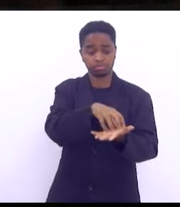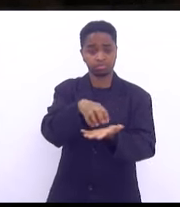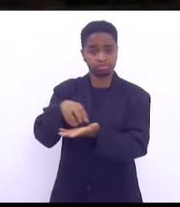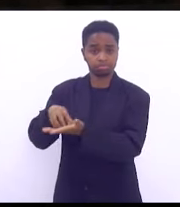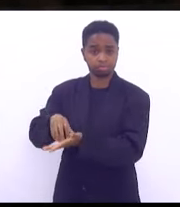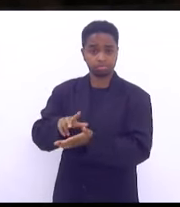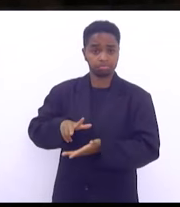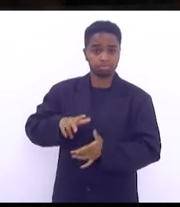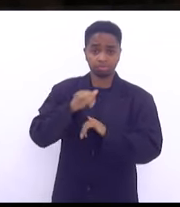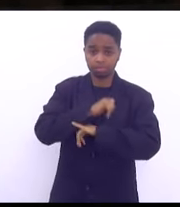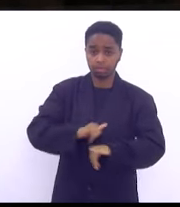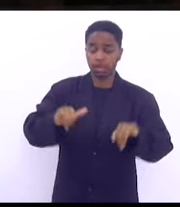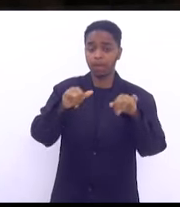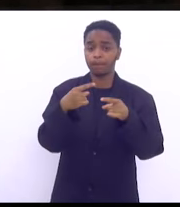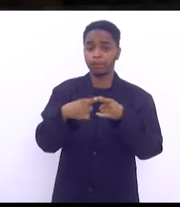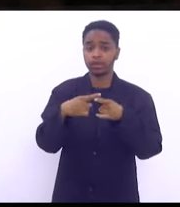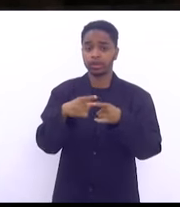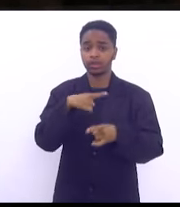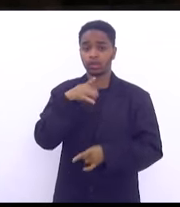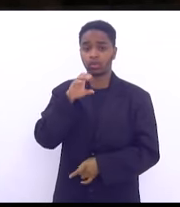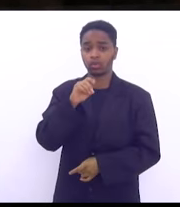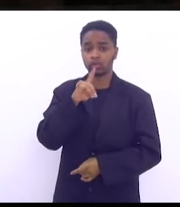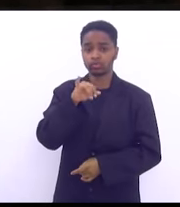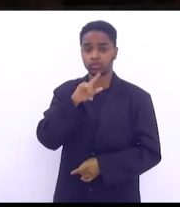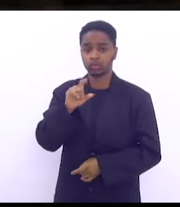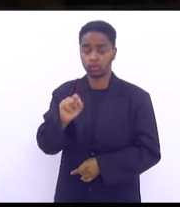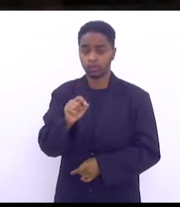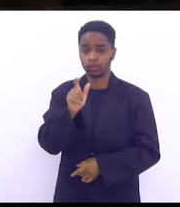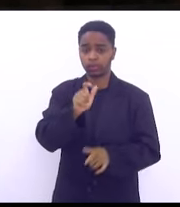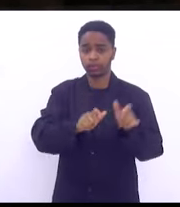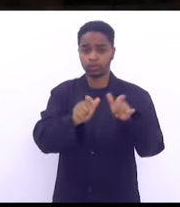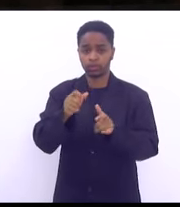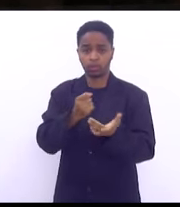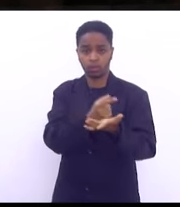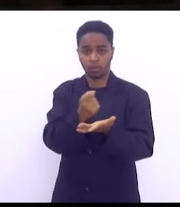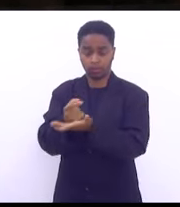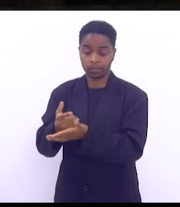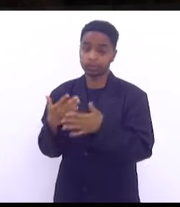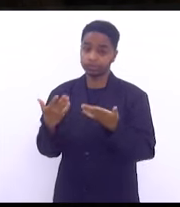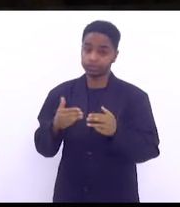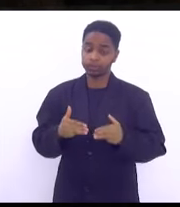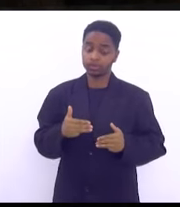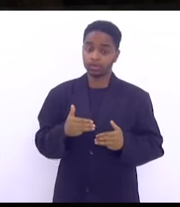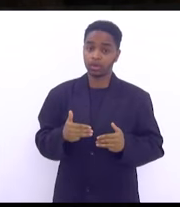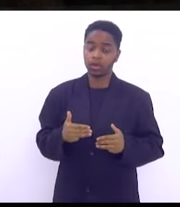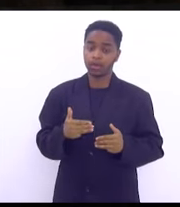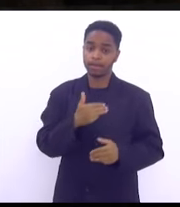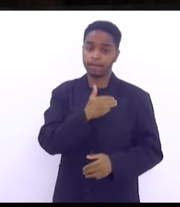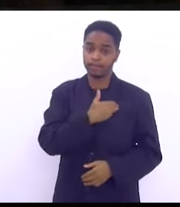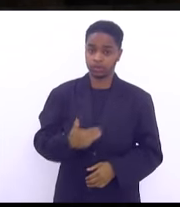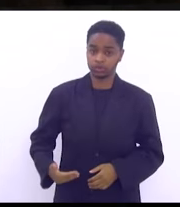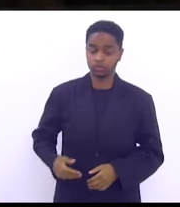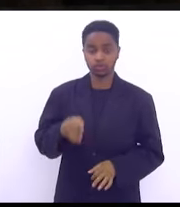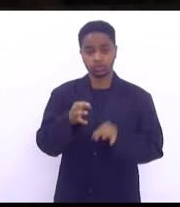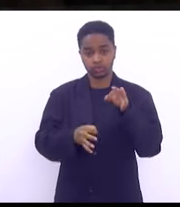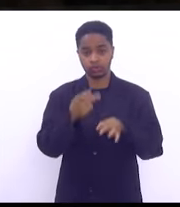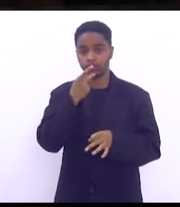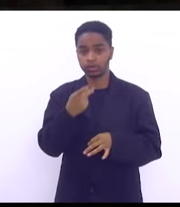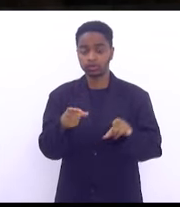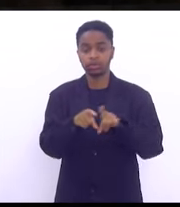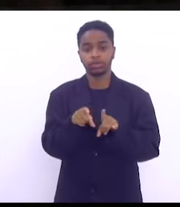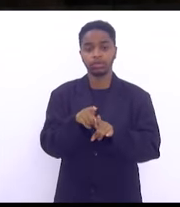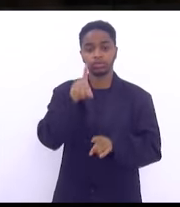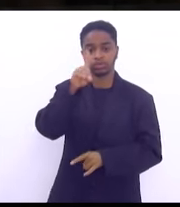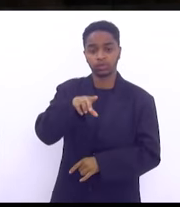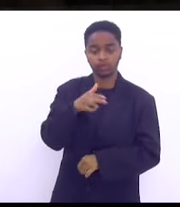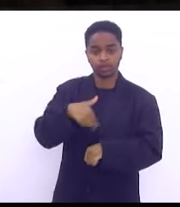pronunciaram, porque era o Código do Consumidor. O ministro da Justiça falou, o diretor nacional da Defesa do Consumidor